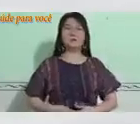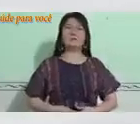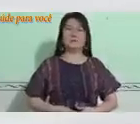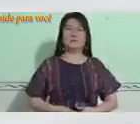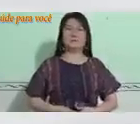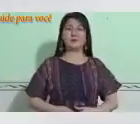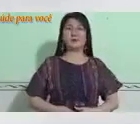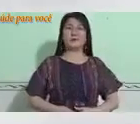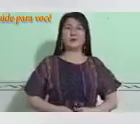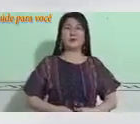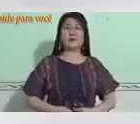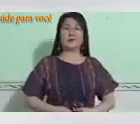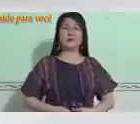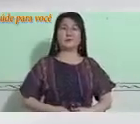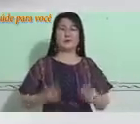possa relaxar.